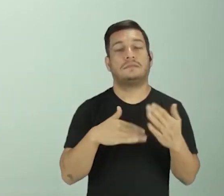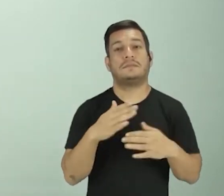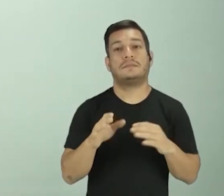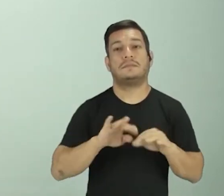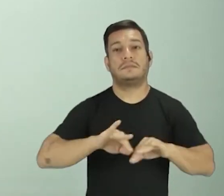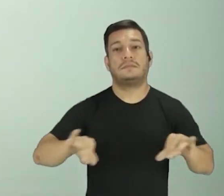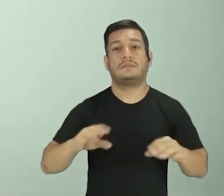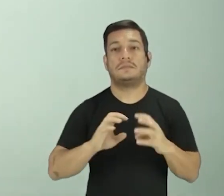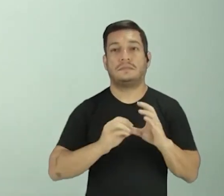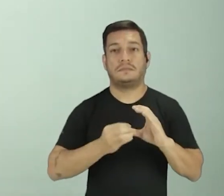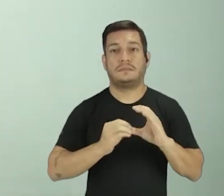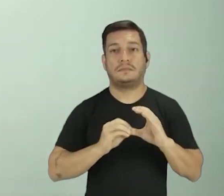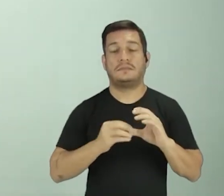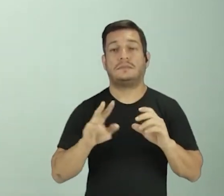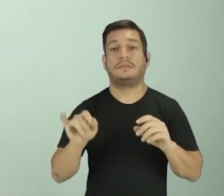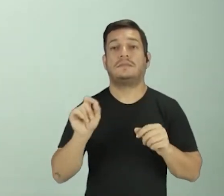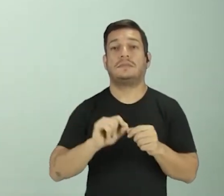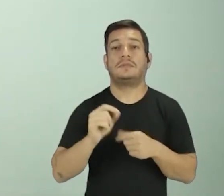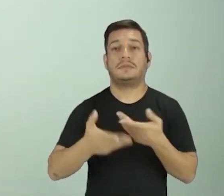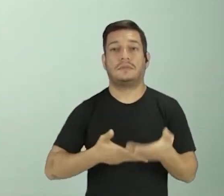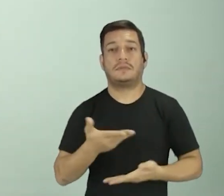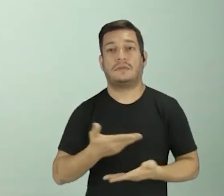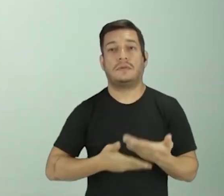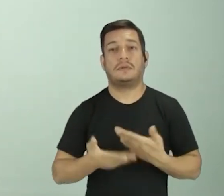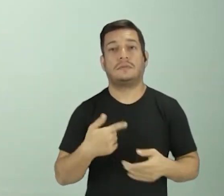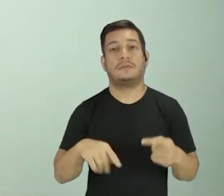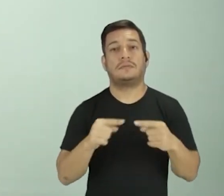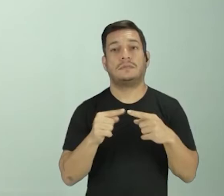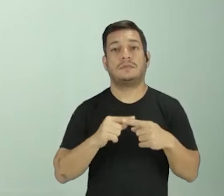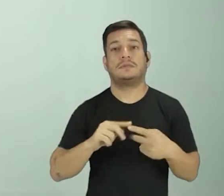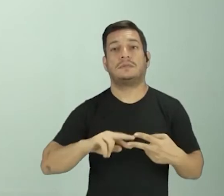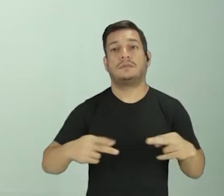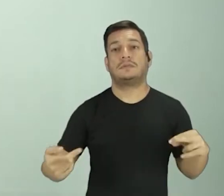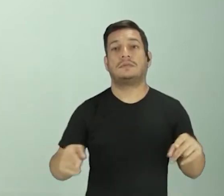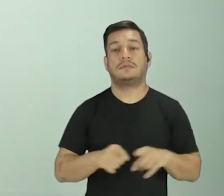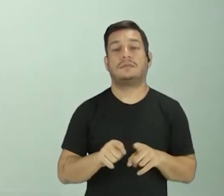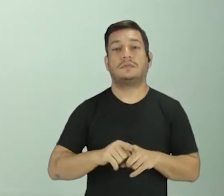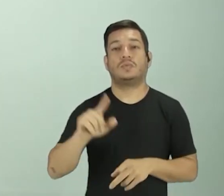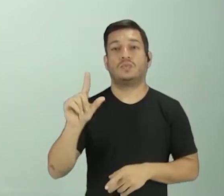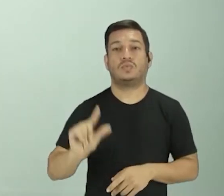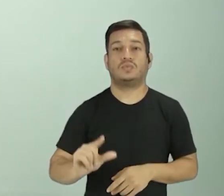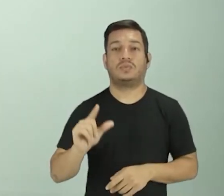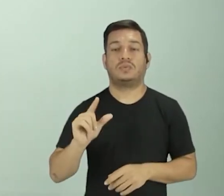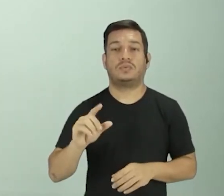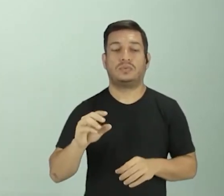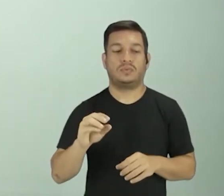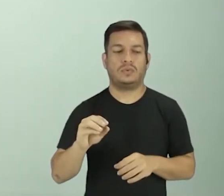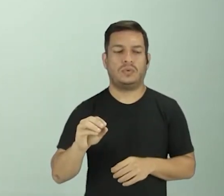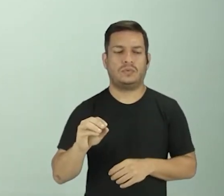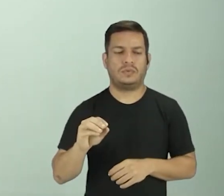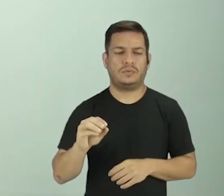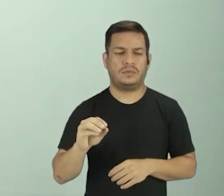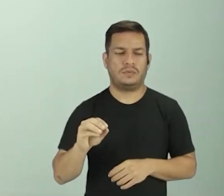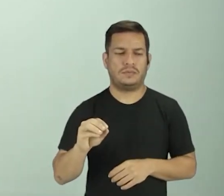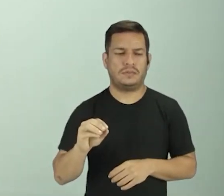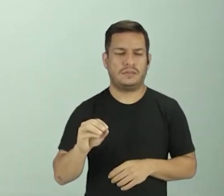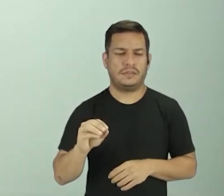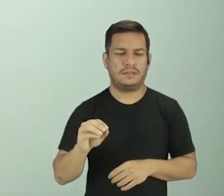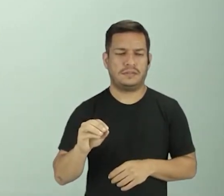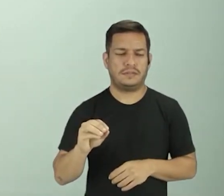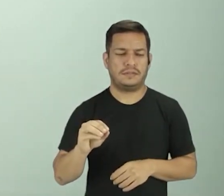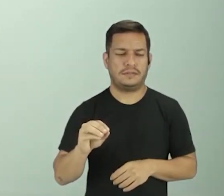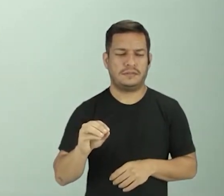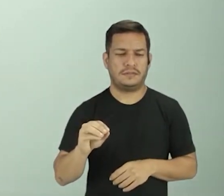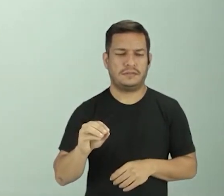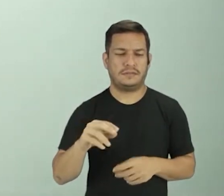divisão celular que vão fazer a troca, a combinação genética, vai fazer a redução dos cromossomos para que eles possam se